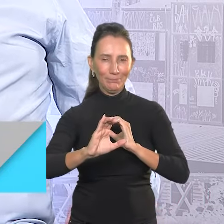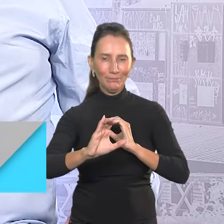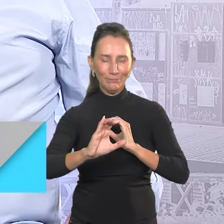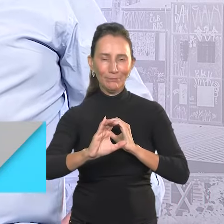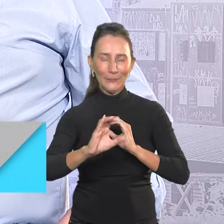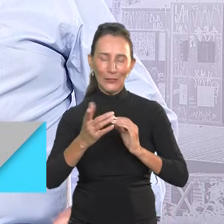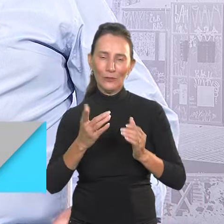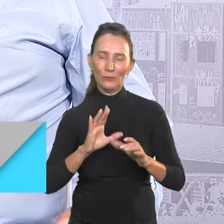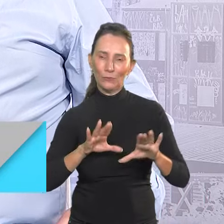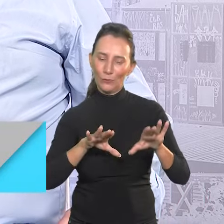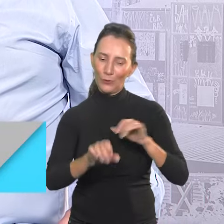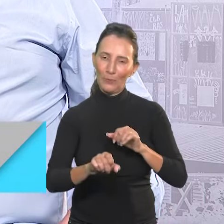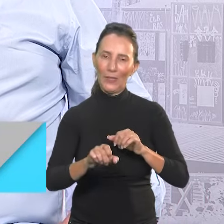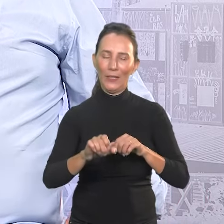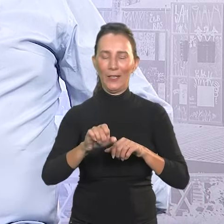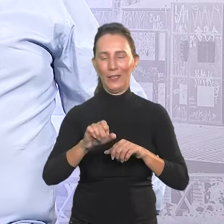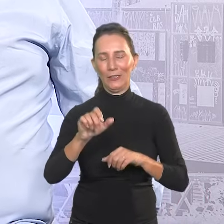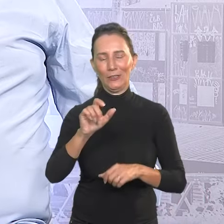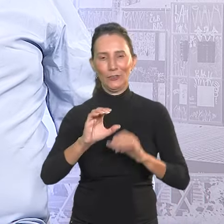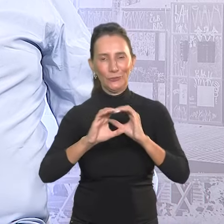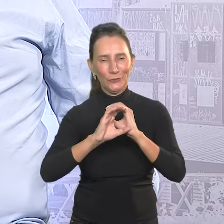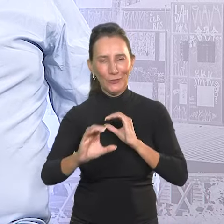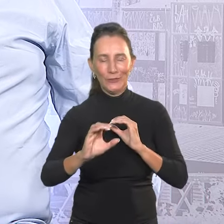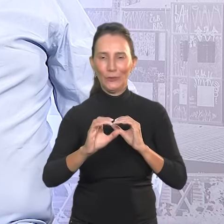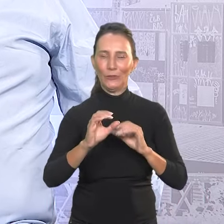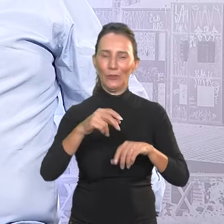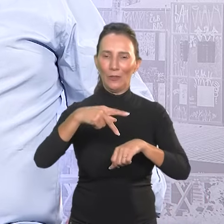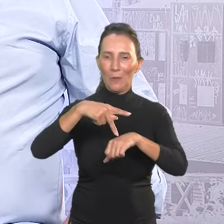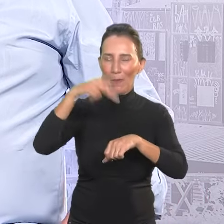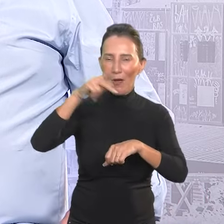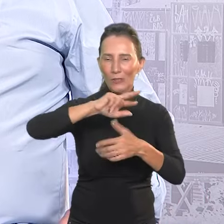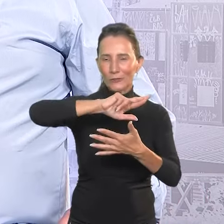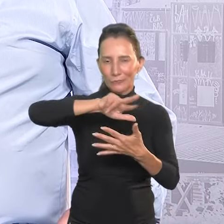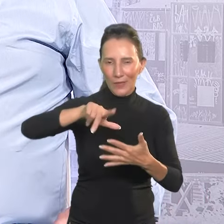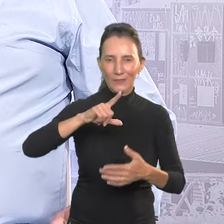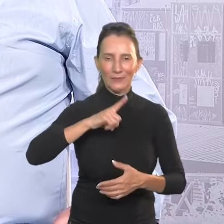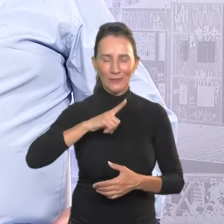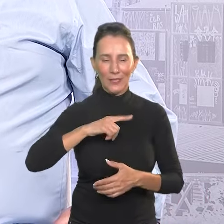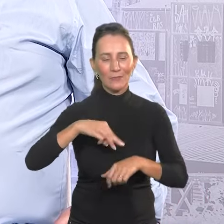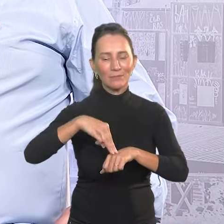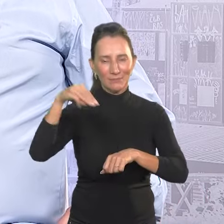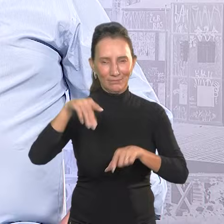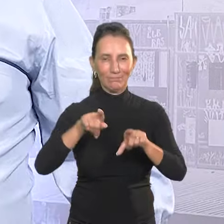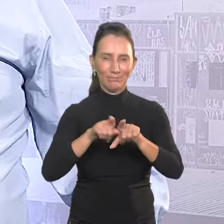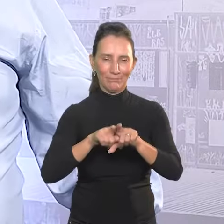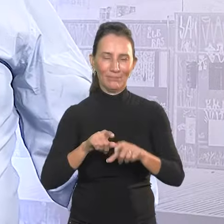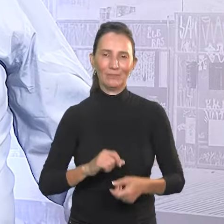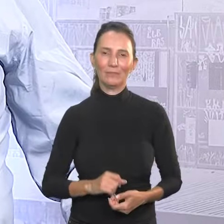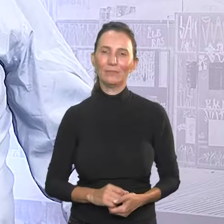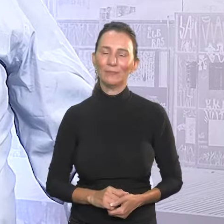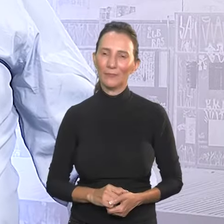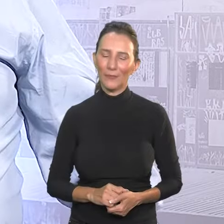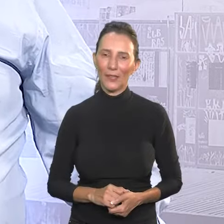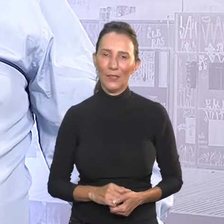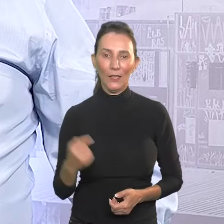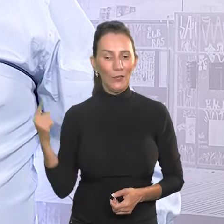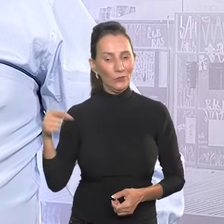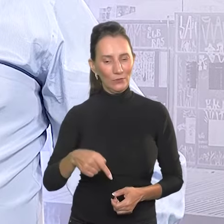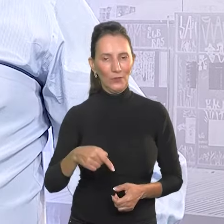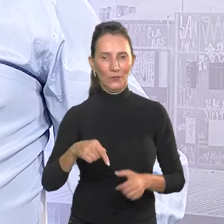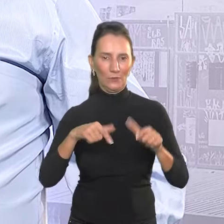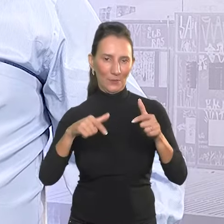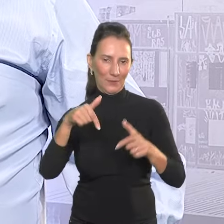Sou graduado na engenharia, tenho vários cursos de pós-graduação e algum mestrado também. E vim trabalhar aqui